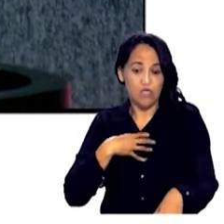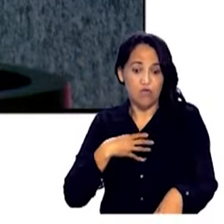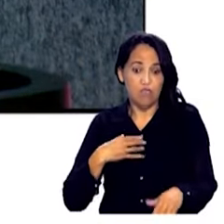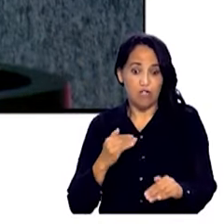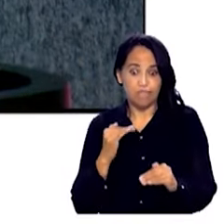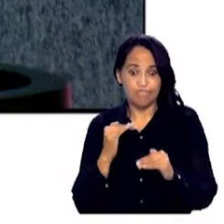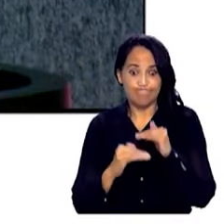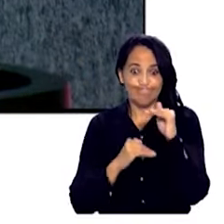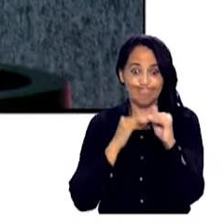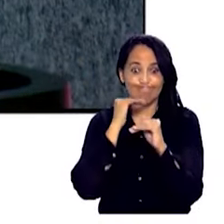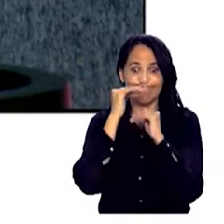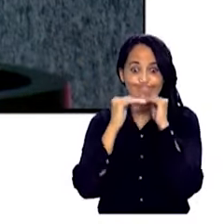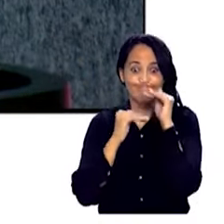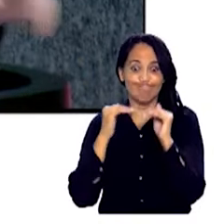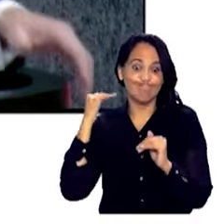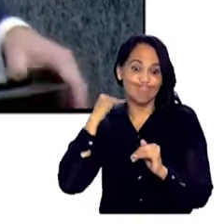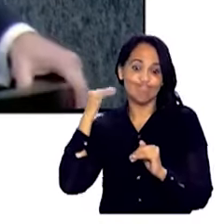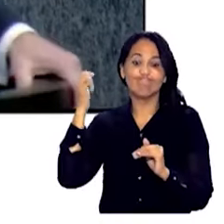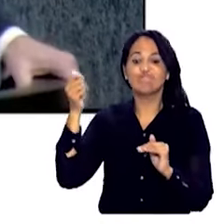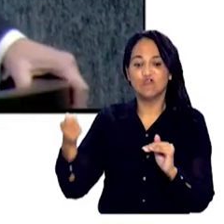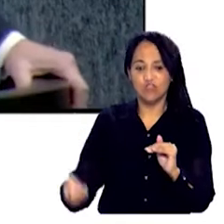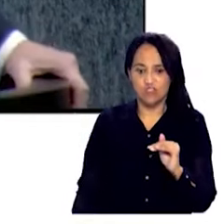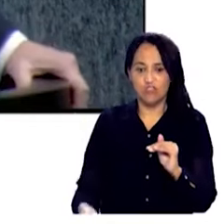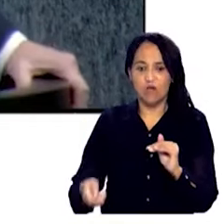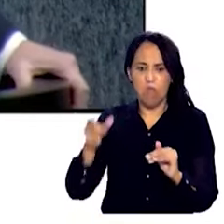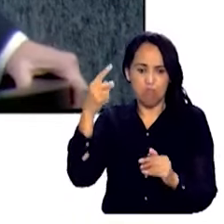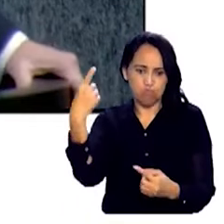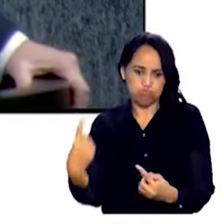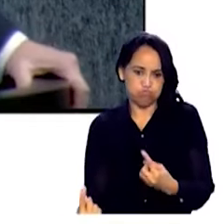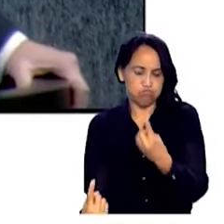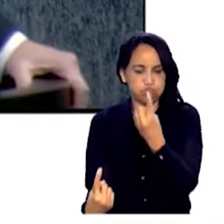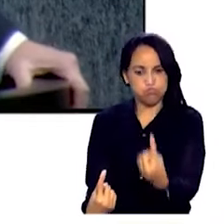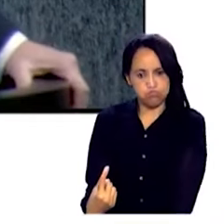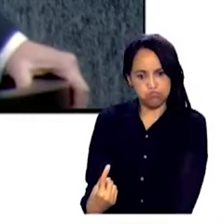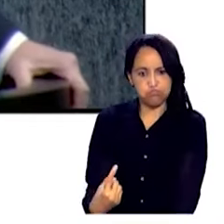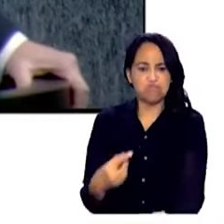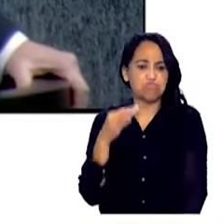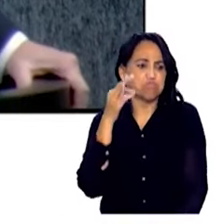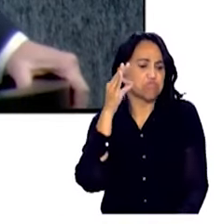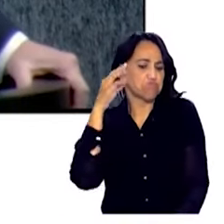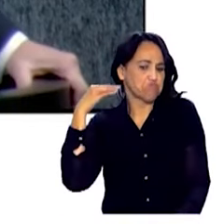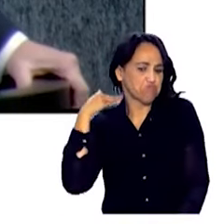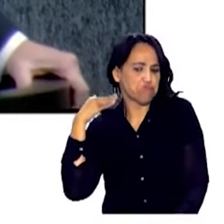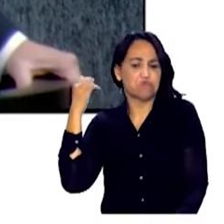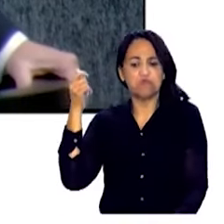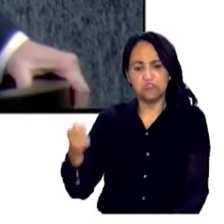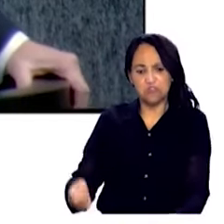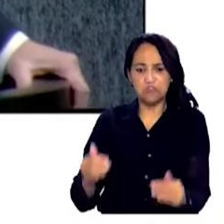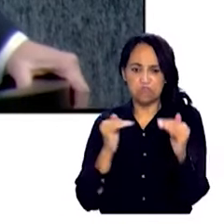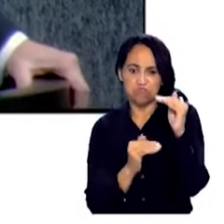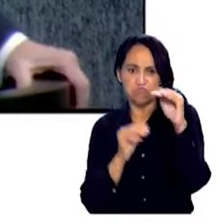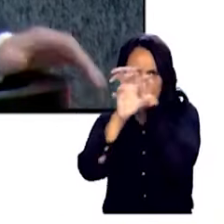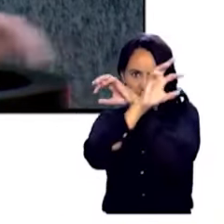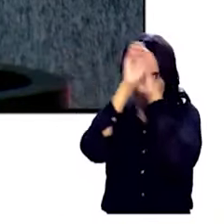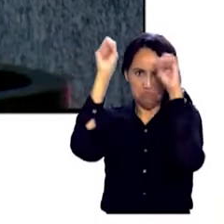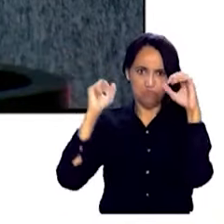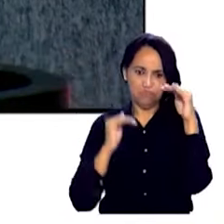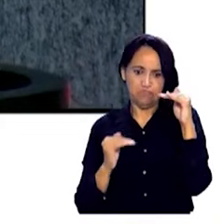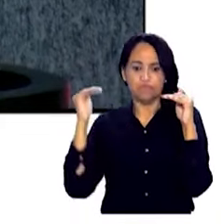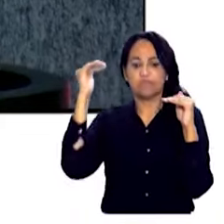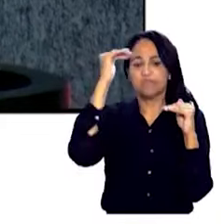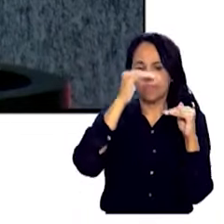os os juízes São pessoas que foram advogados por muitos anos os juízes de tribunais superiores foram juízes tribunais inferiores por muitos anos e assim por